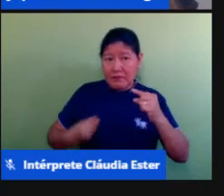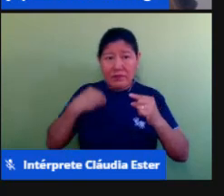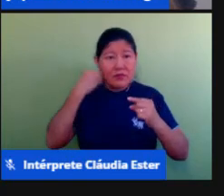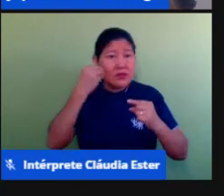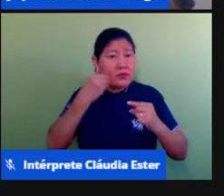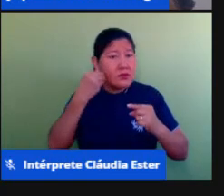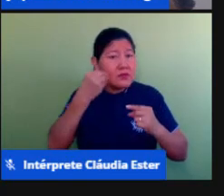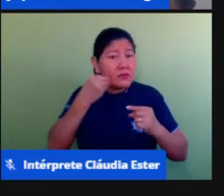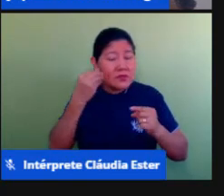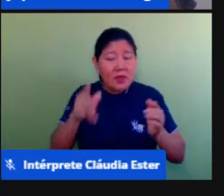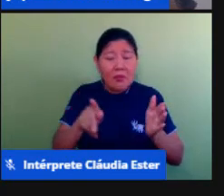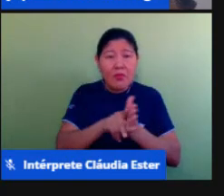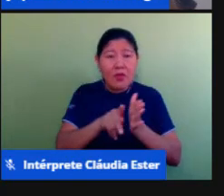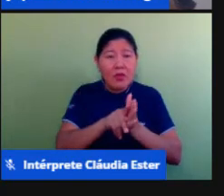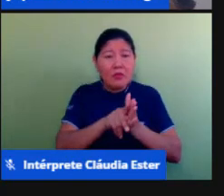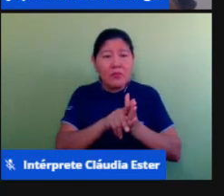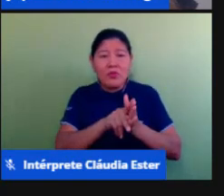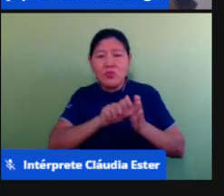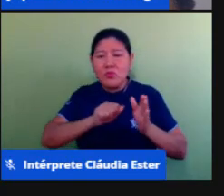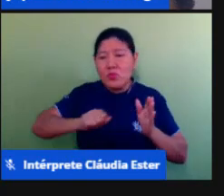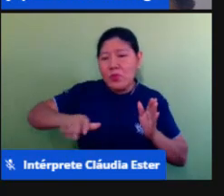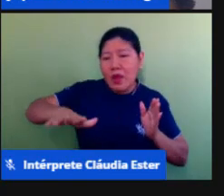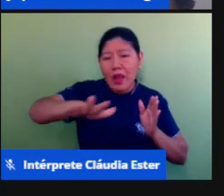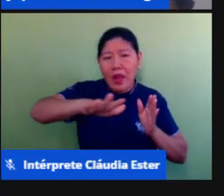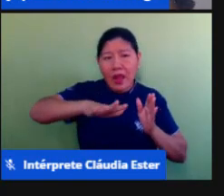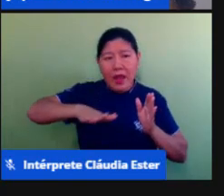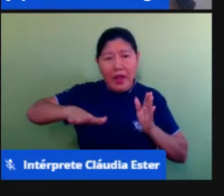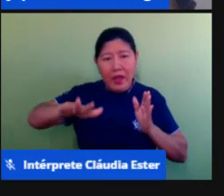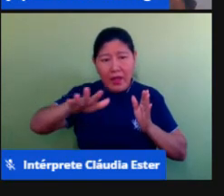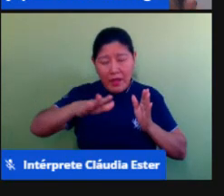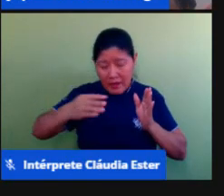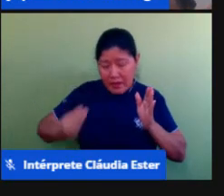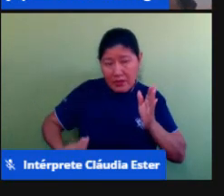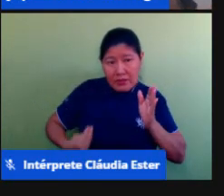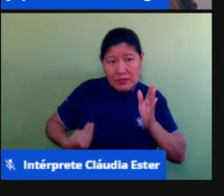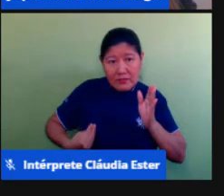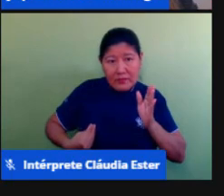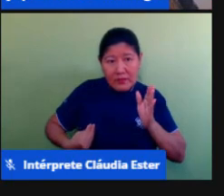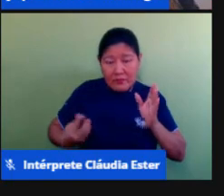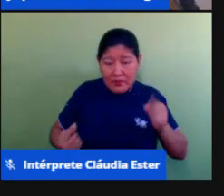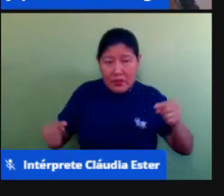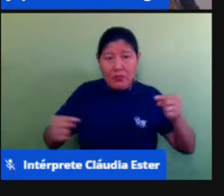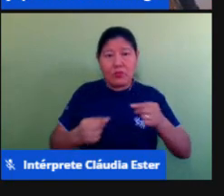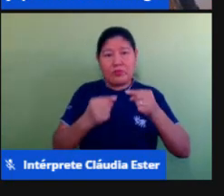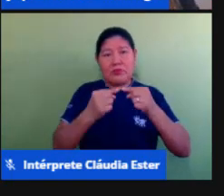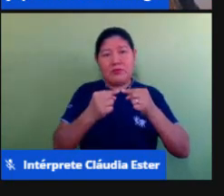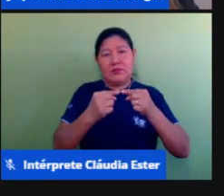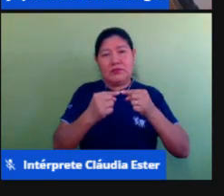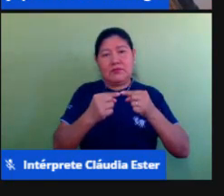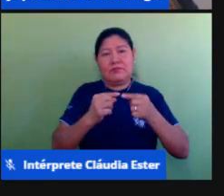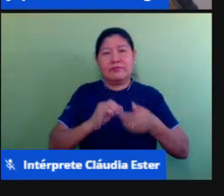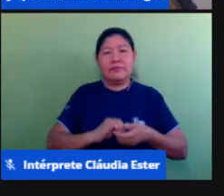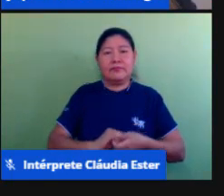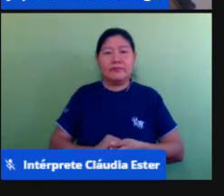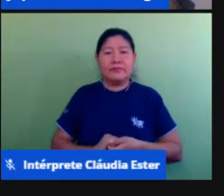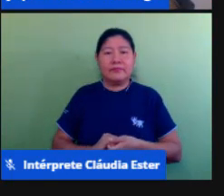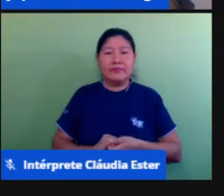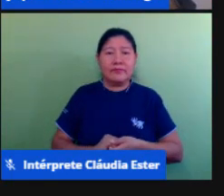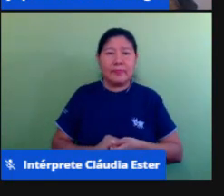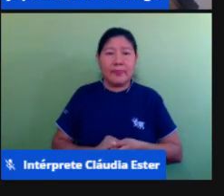sócio em si, onde ele está, o meio qual ele está inserido. Próximo slide.